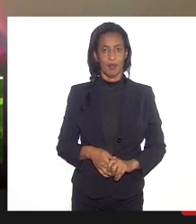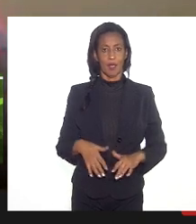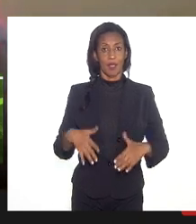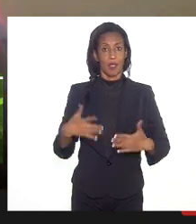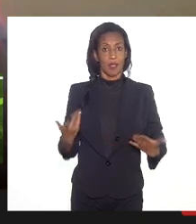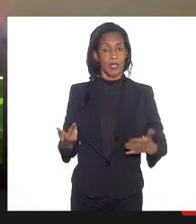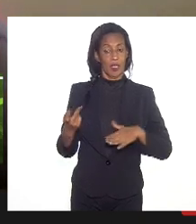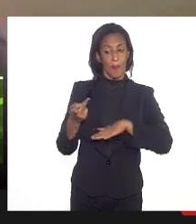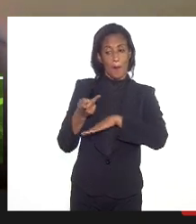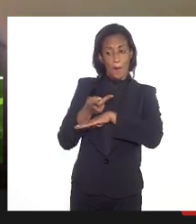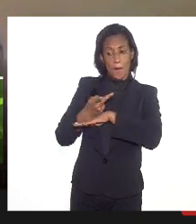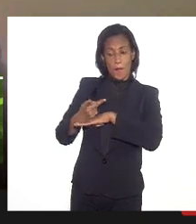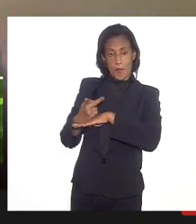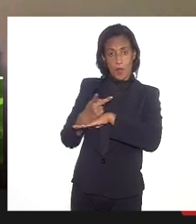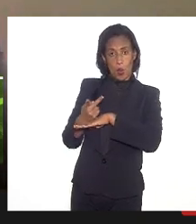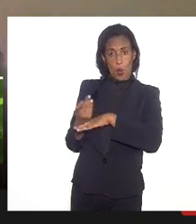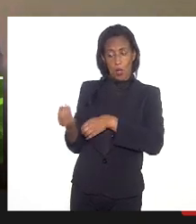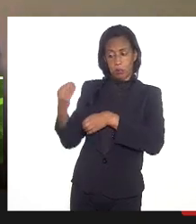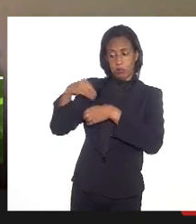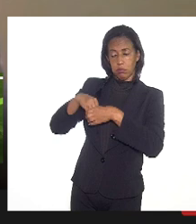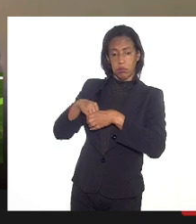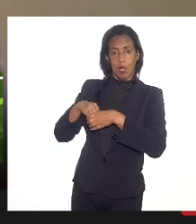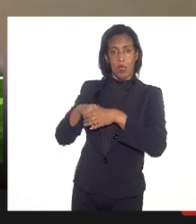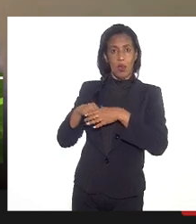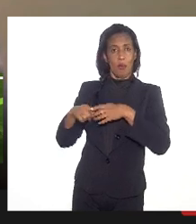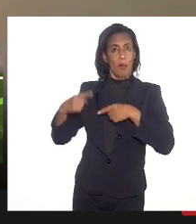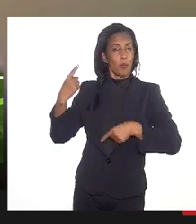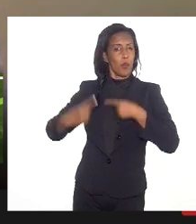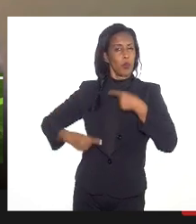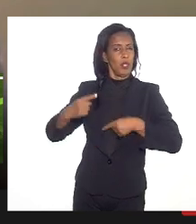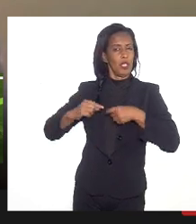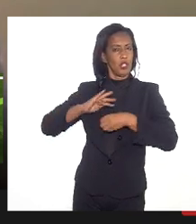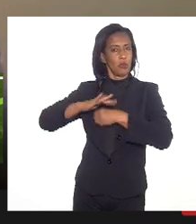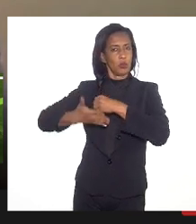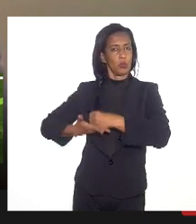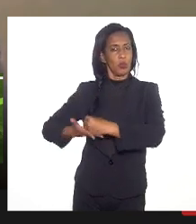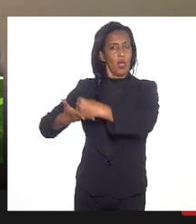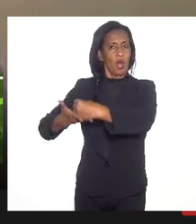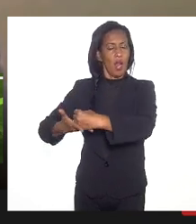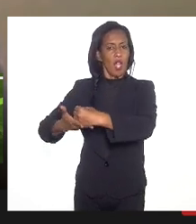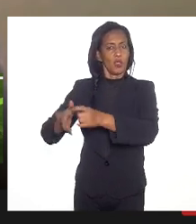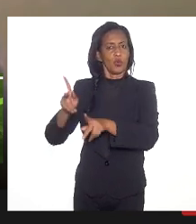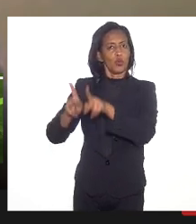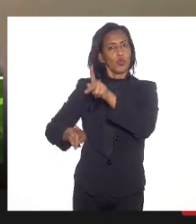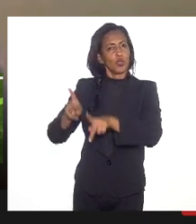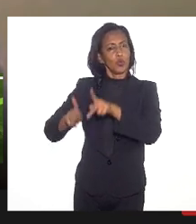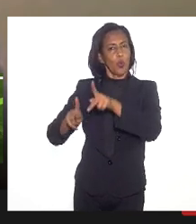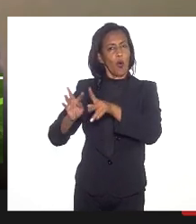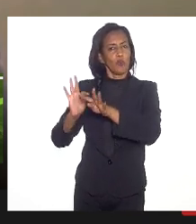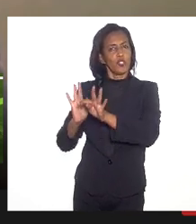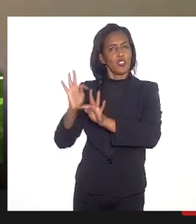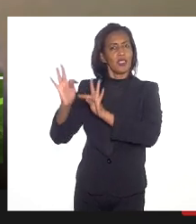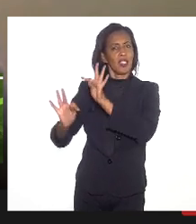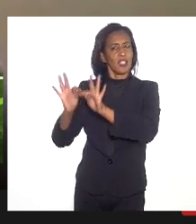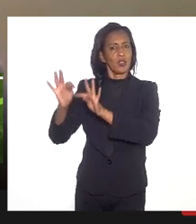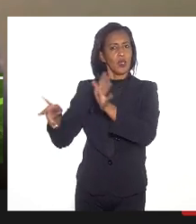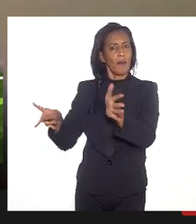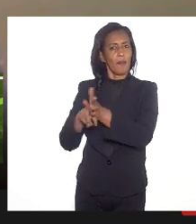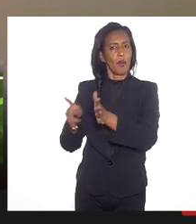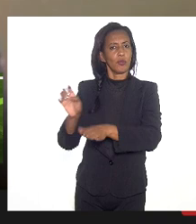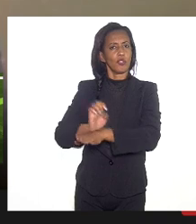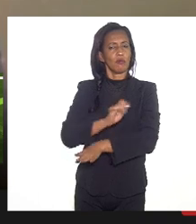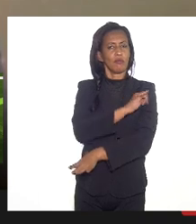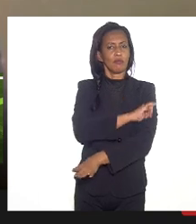busca instituir a política estadual para o desenvolvimento sustentável dos povos e comunidades tradicionais do Estado do Rio de